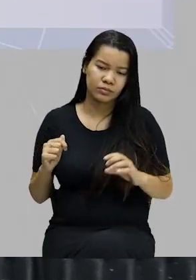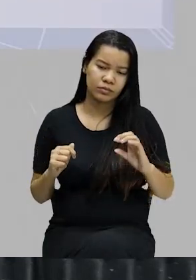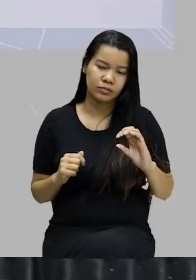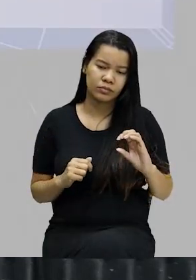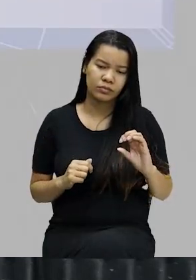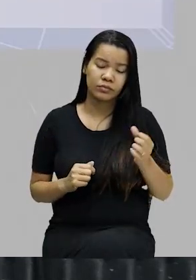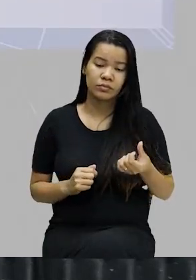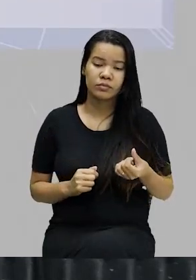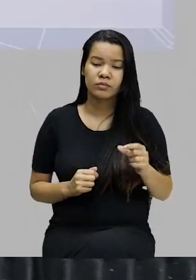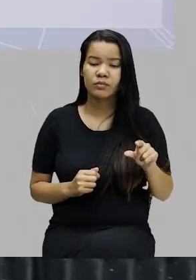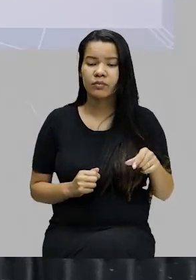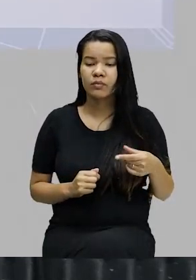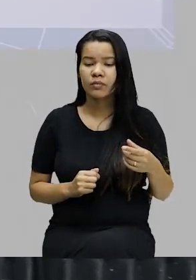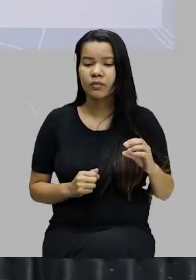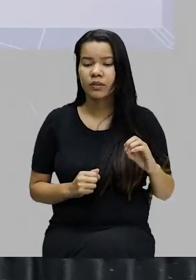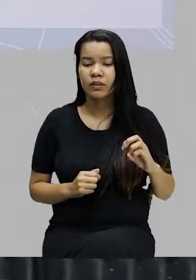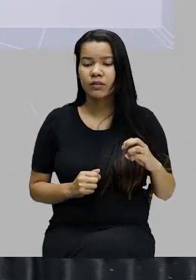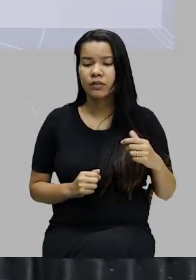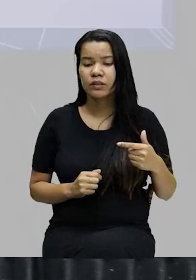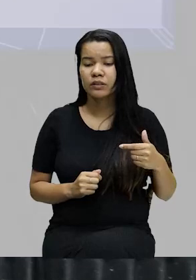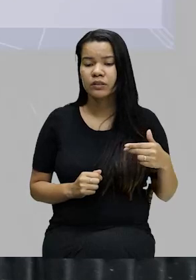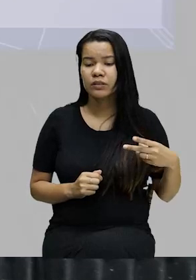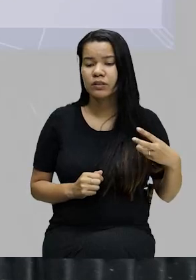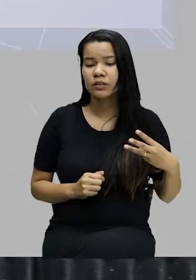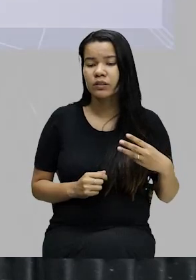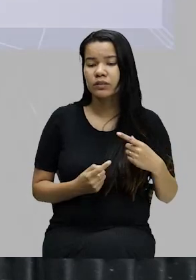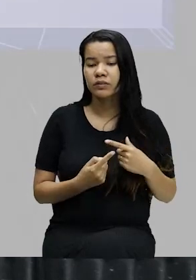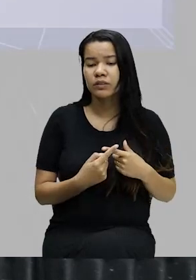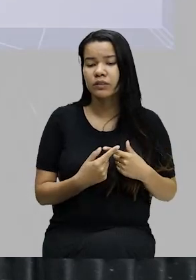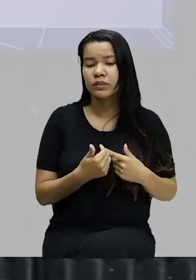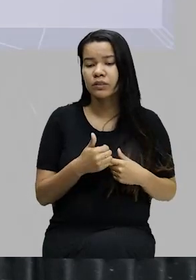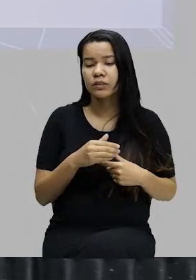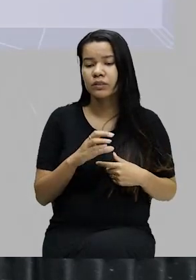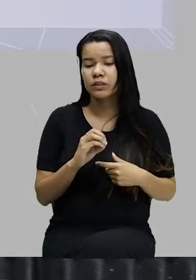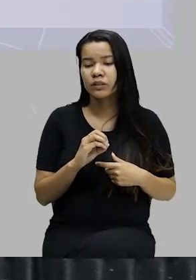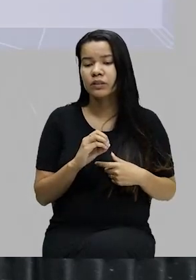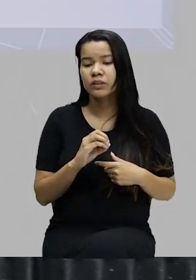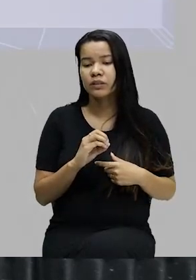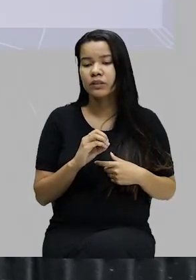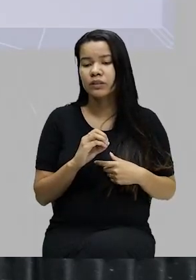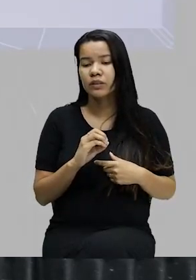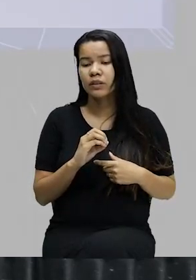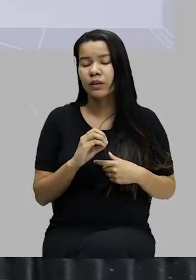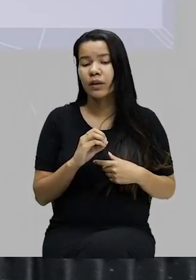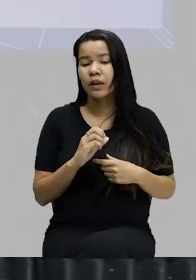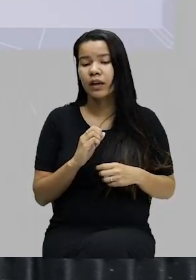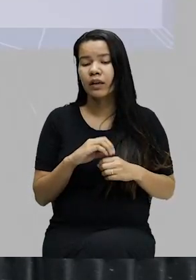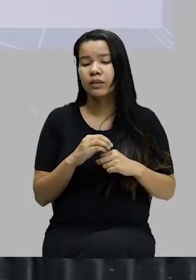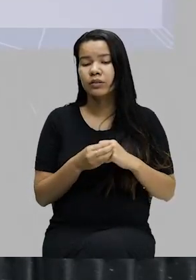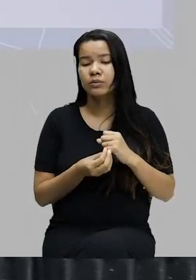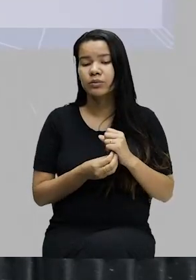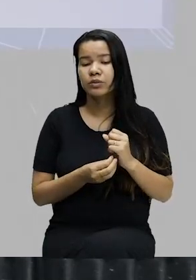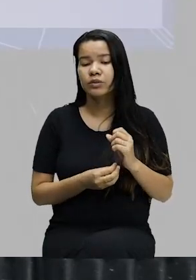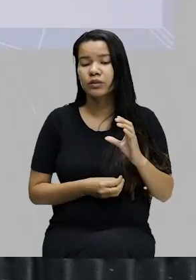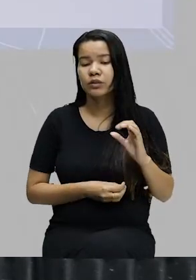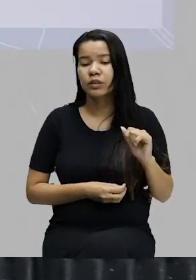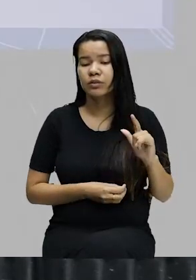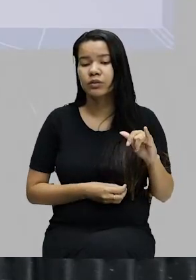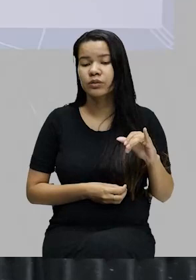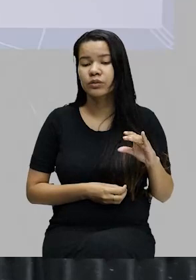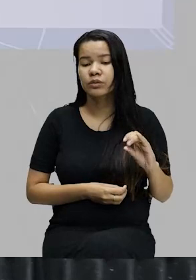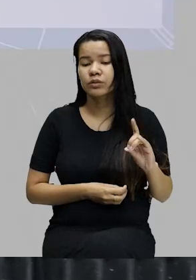6,023 vezes 10 elevado a 23 átomos de cálcio é igual, muito importante agora, ó,